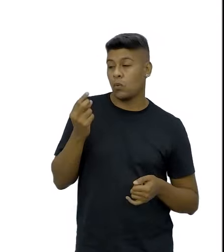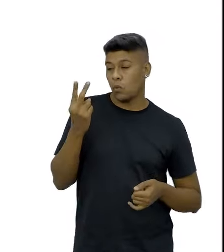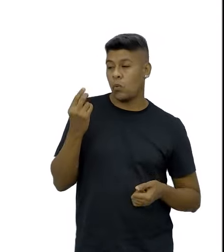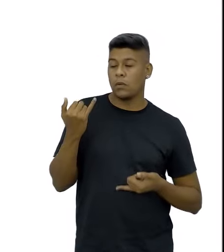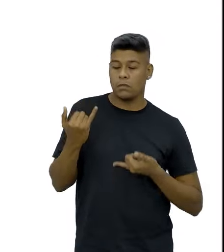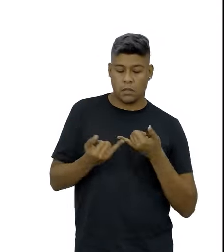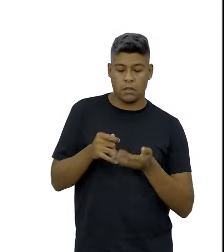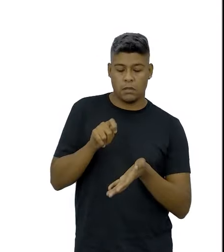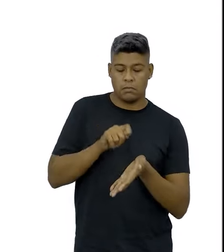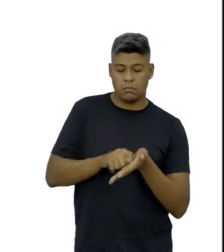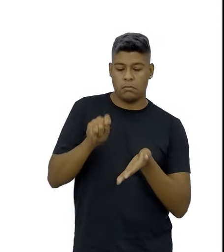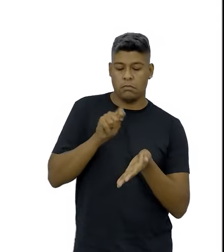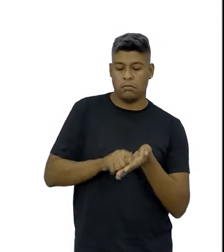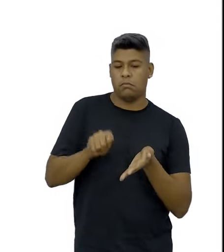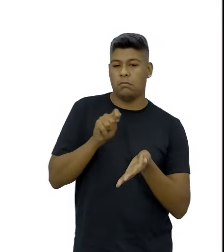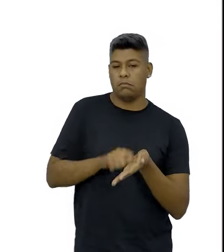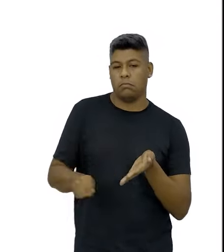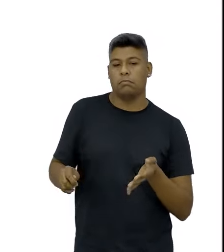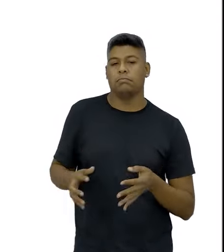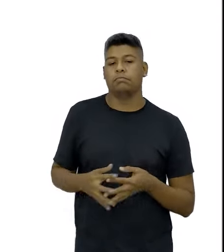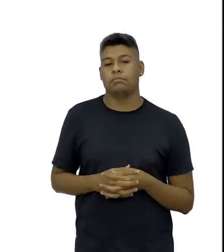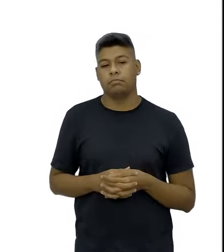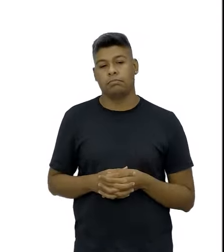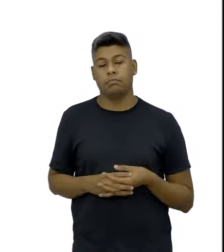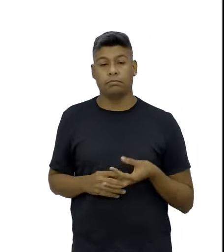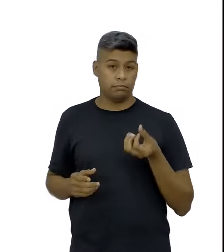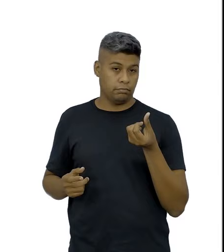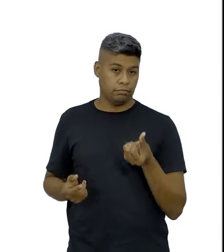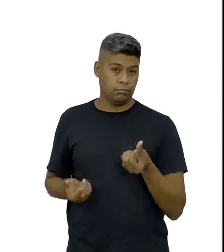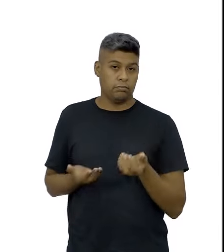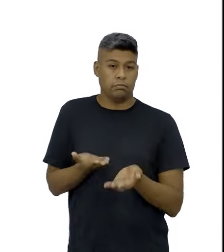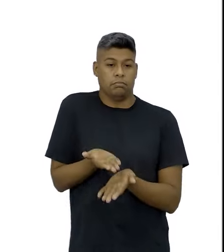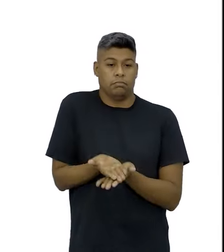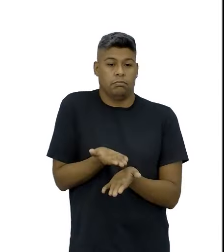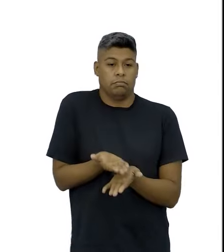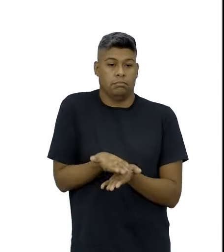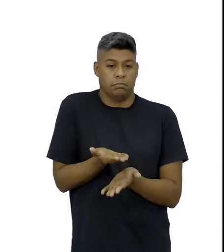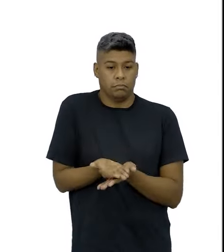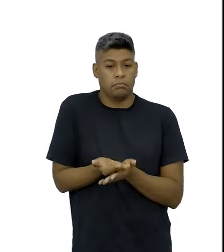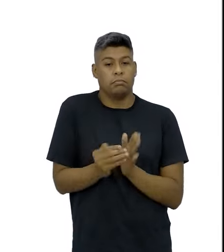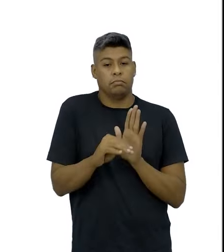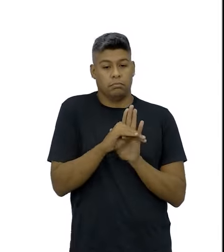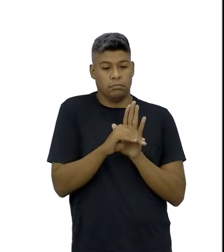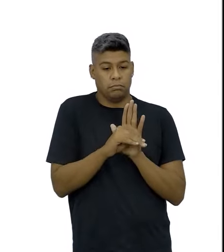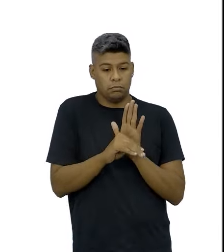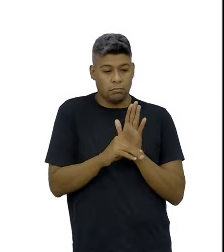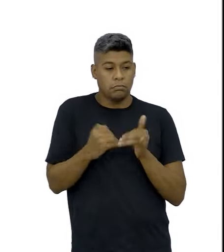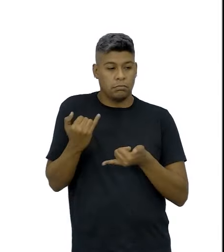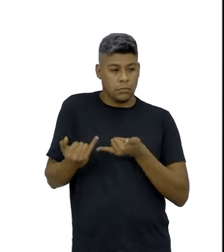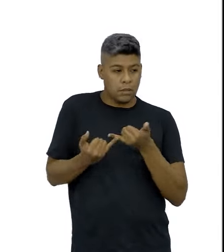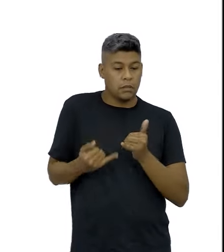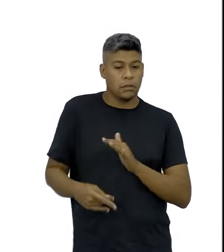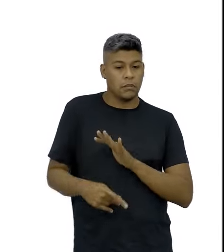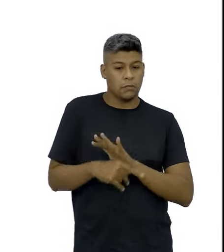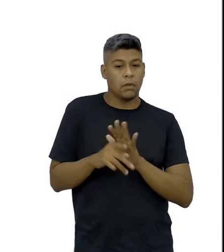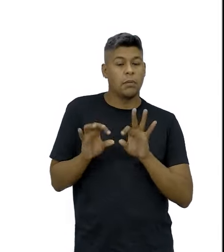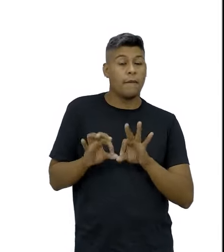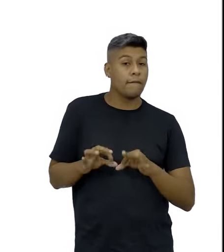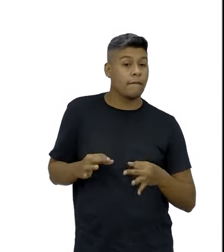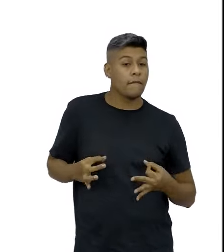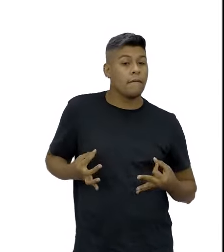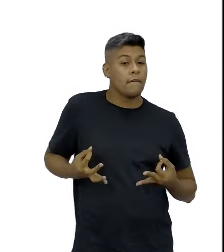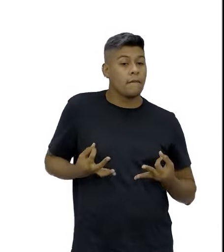2 brincadeiras para brincar com uma delas. E na aula 6, lista das brincadeiras realizadas pelos